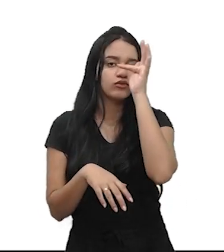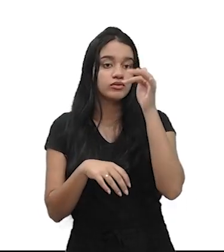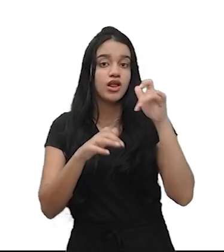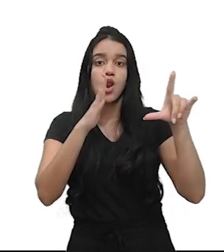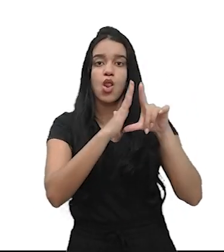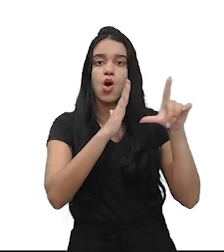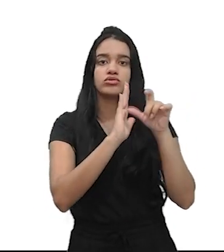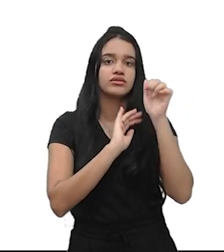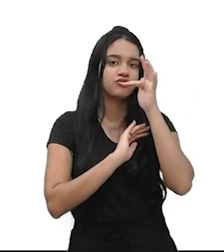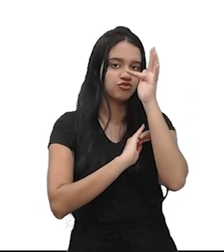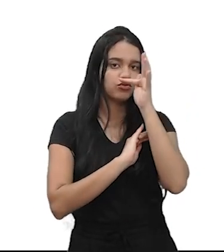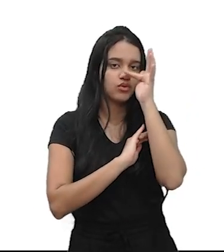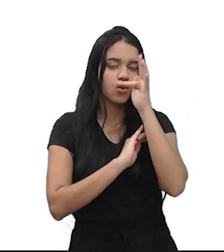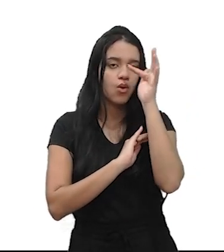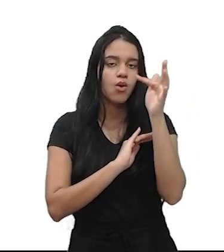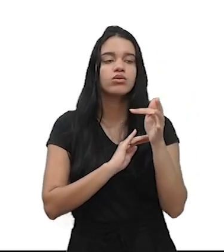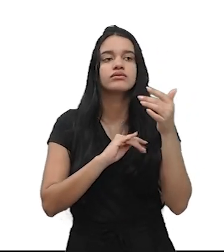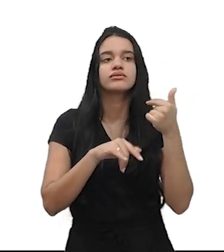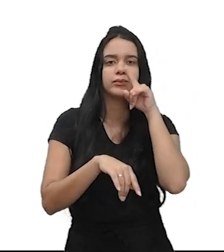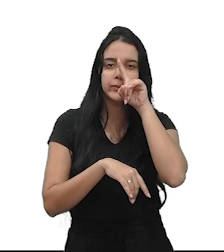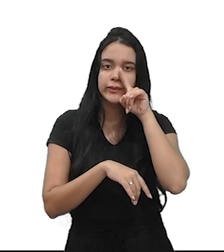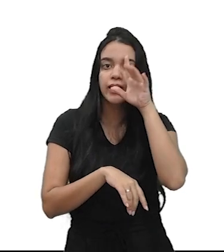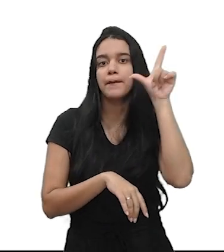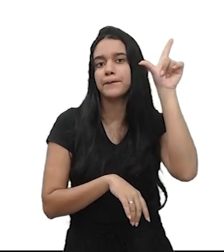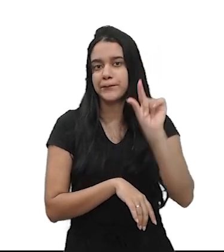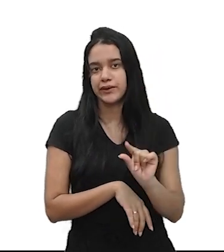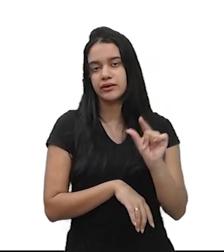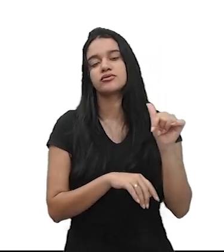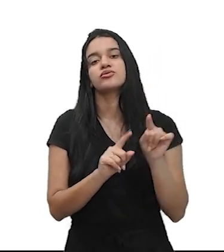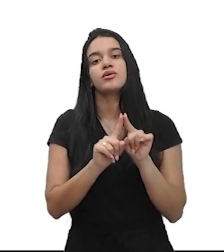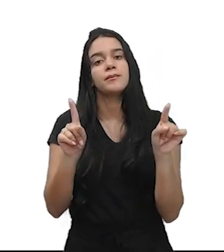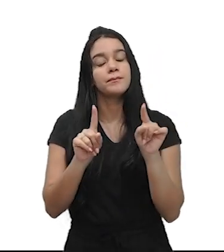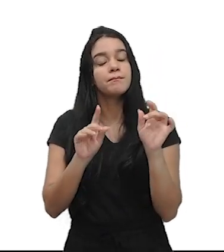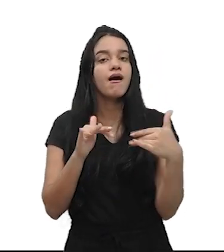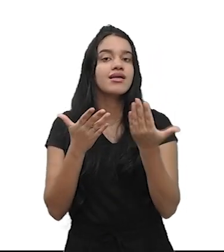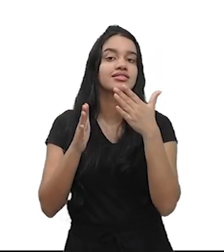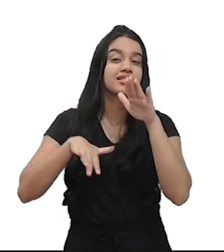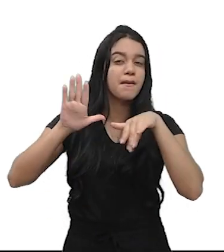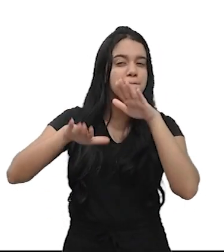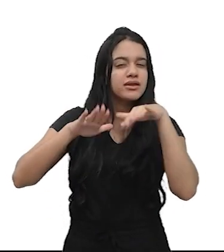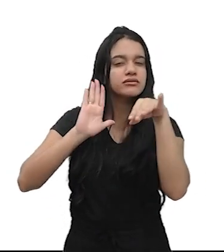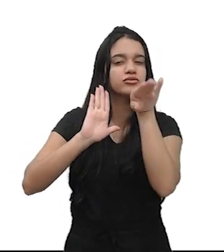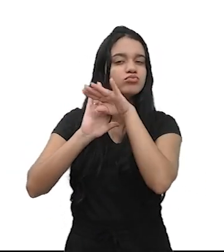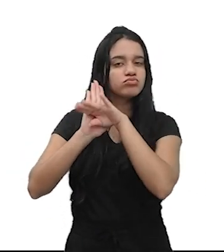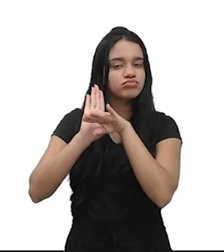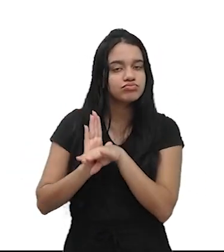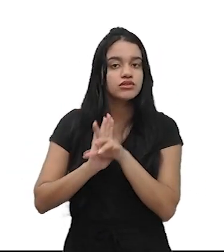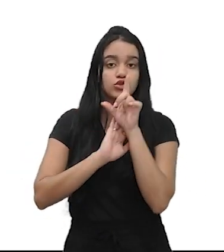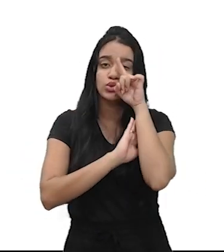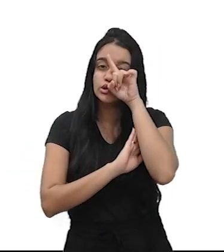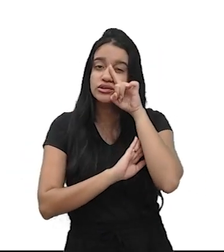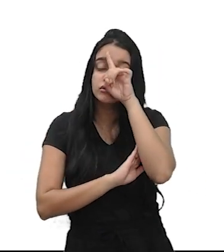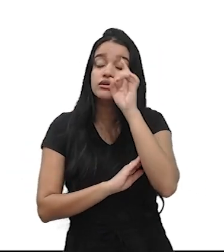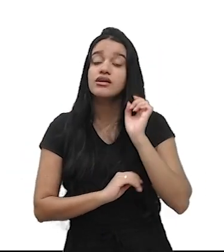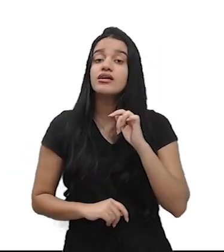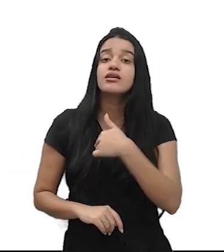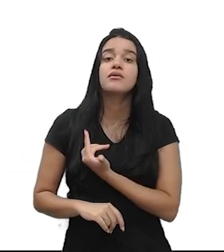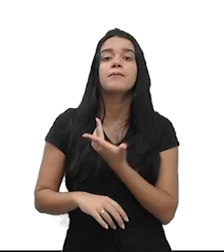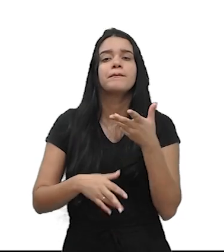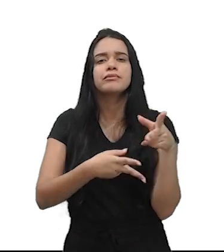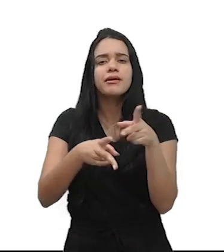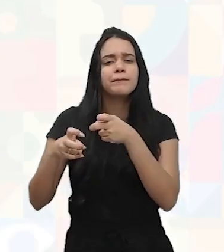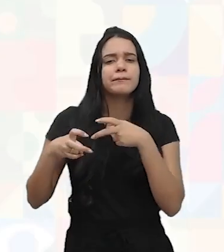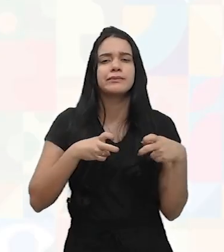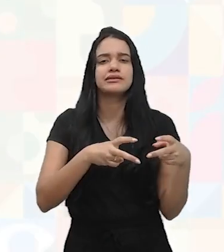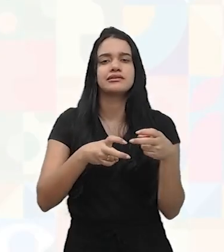considerado como baixo. Então, a partir da legislação é que a gente vai estabelecer qual é o grau do risco para que a gente possa dimensionar